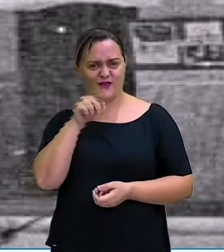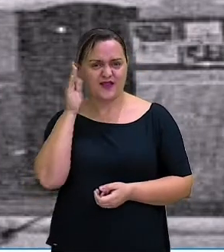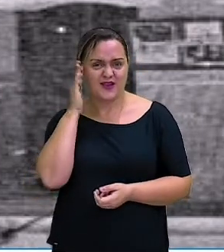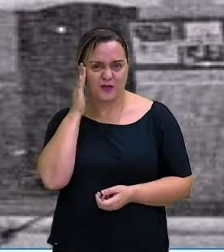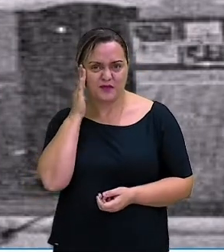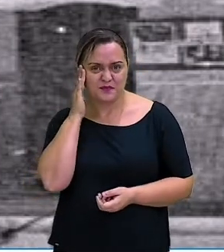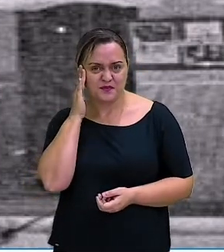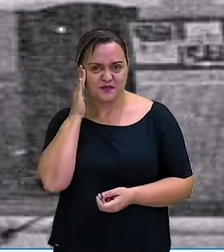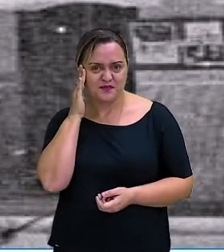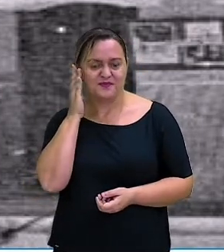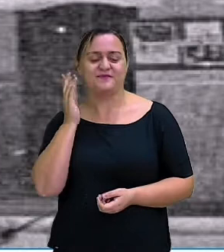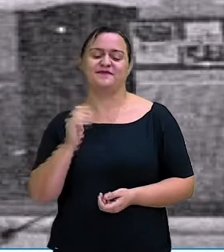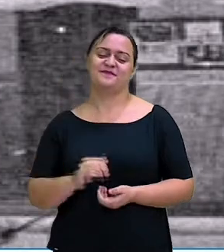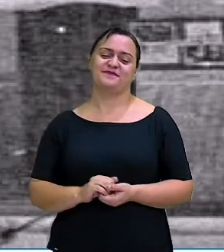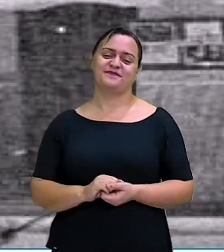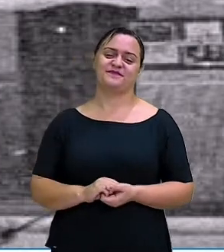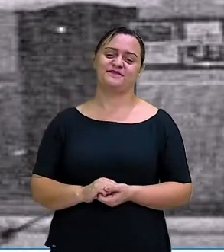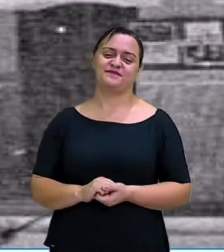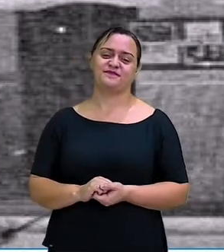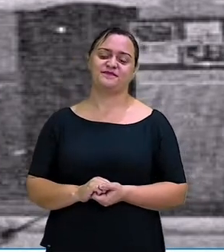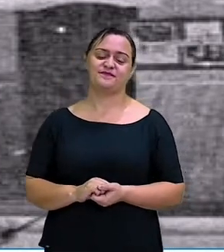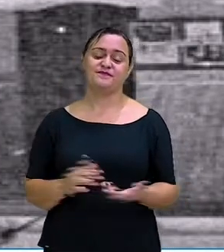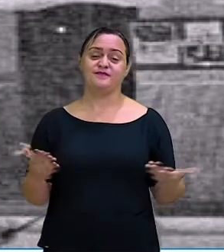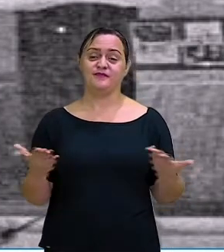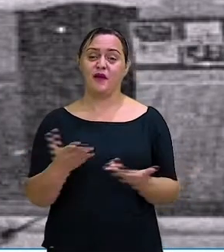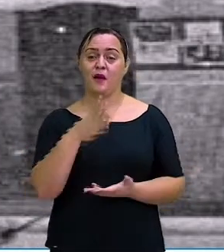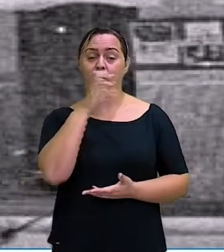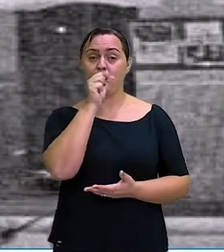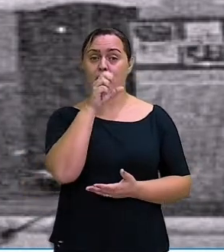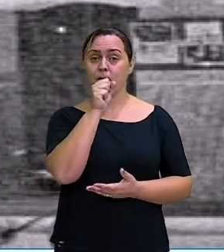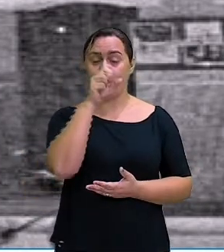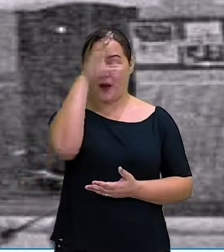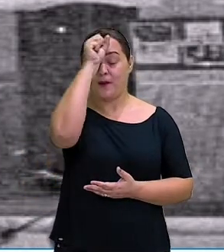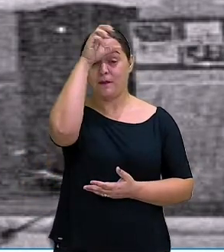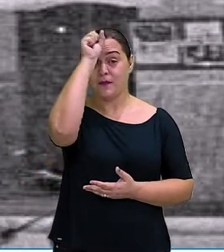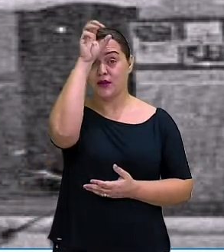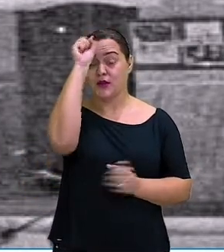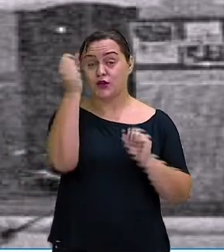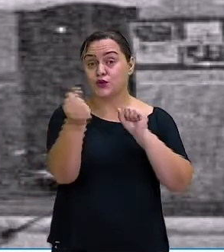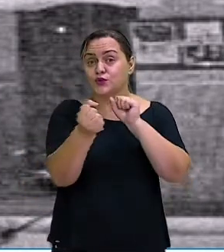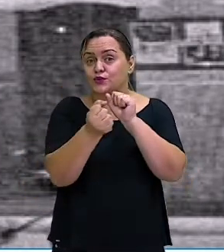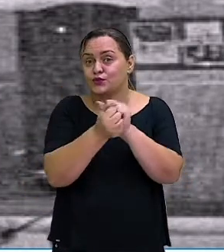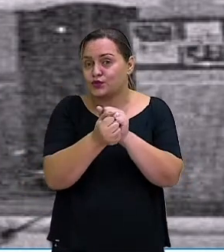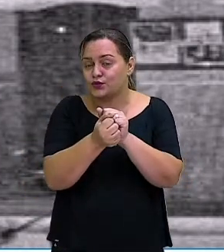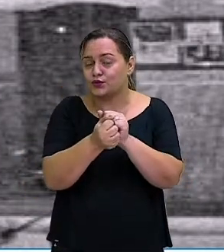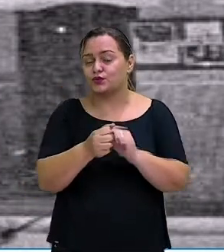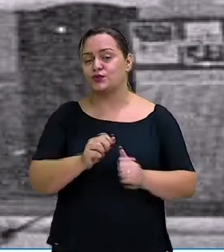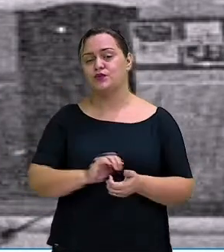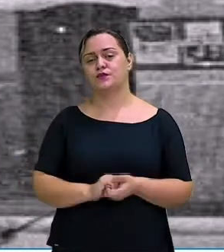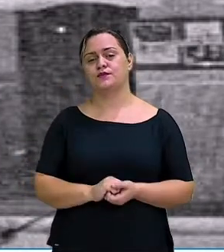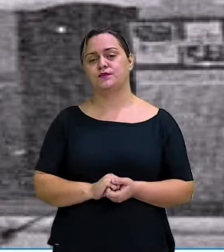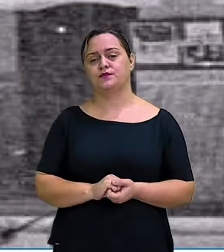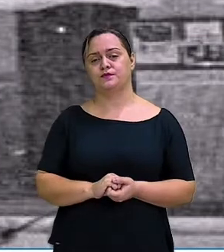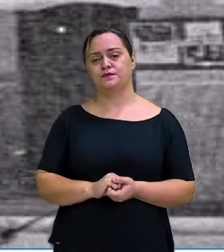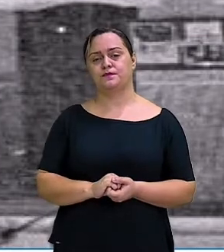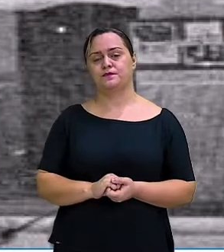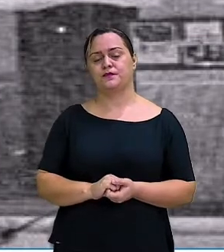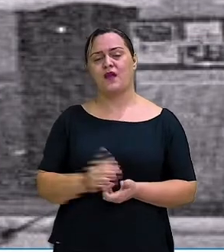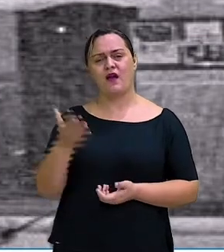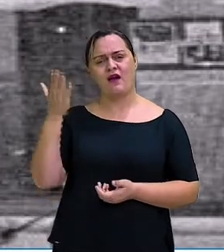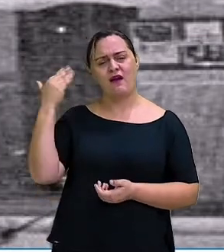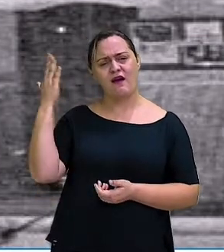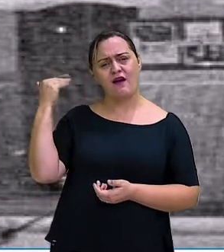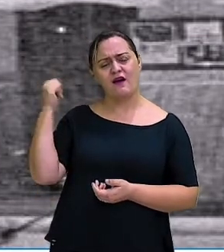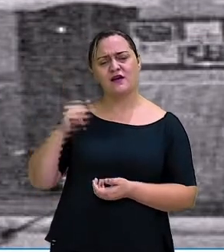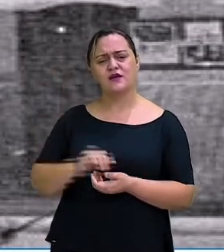disso. Então, vamos aprender juntinhos. As salas de cinema eram mais populares no século XX, sendo